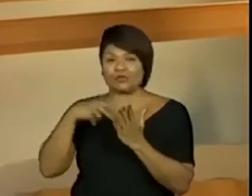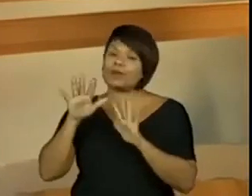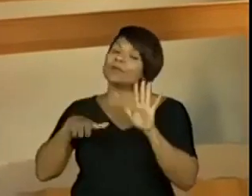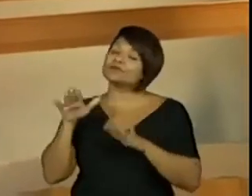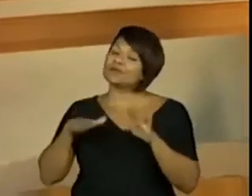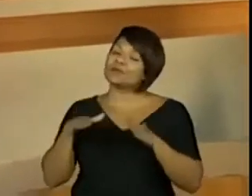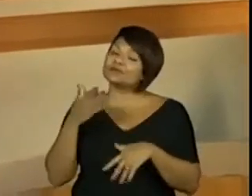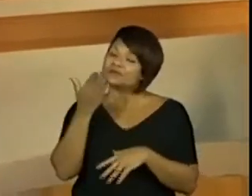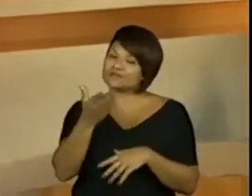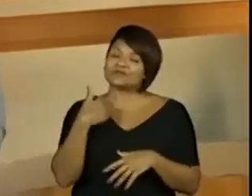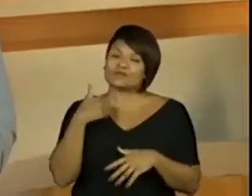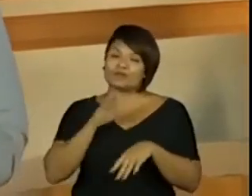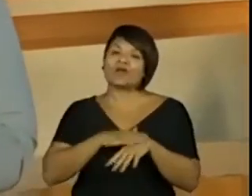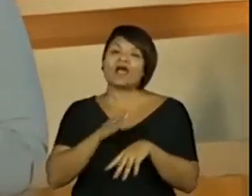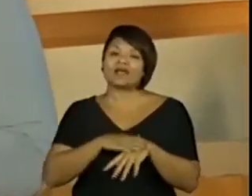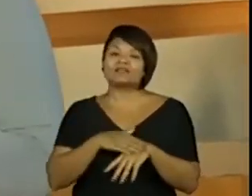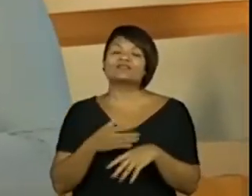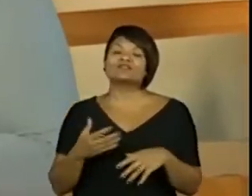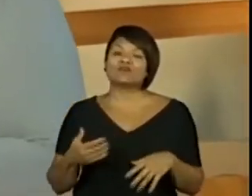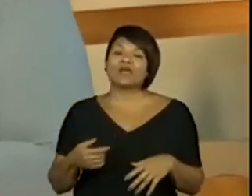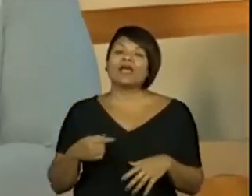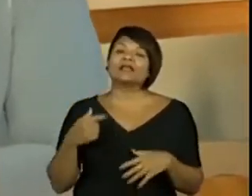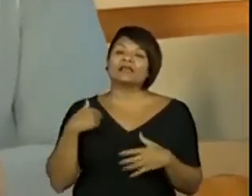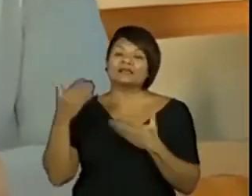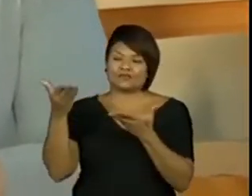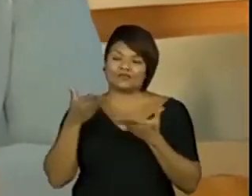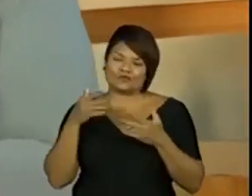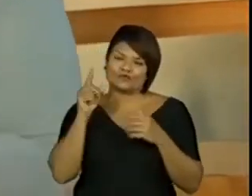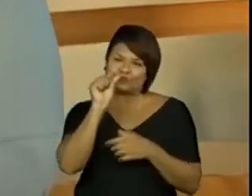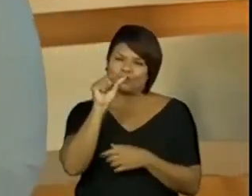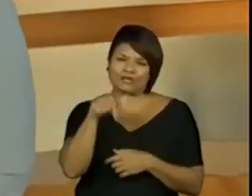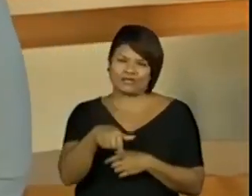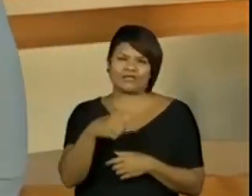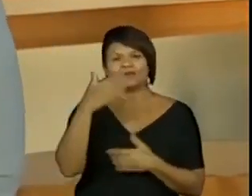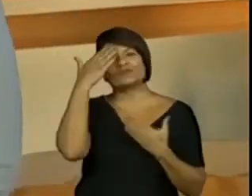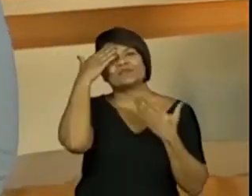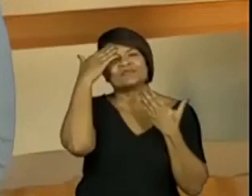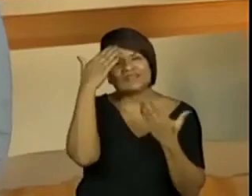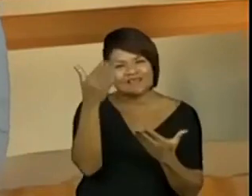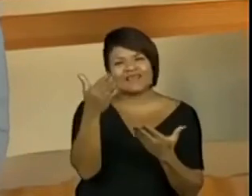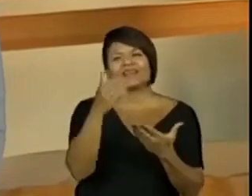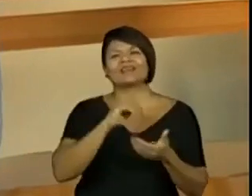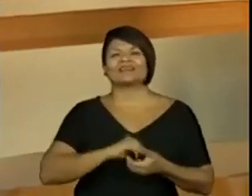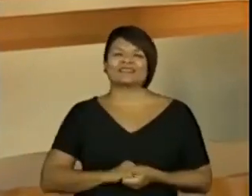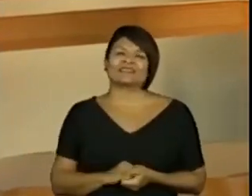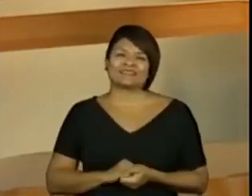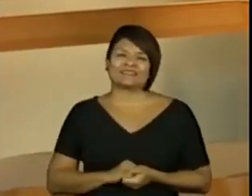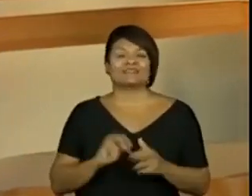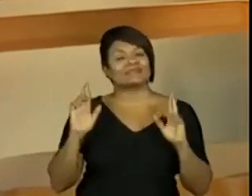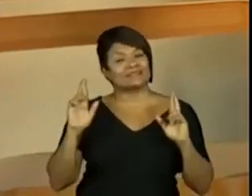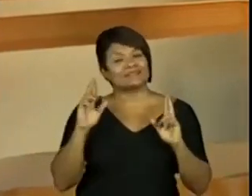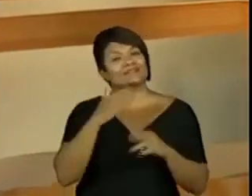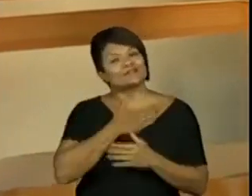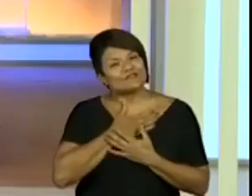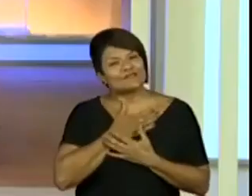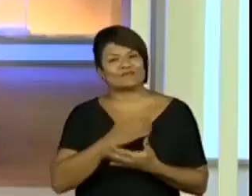faz, e a gente trouxe um pouquinho desse ambiente para cá. Muito obrigada, espero que tenham gostado.